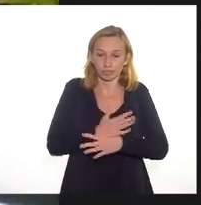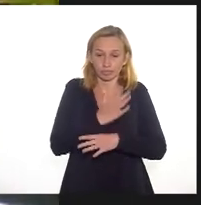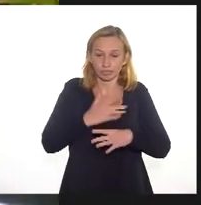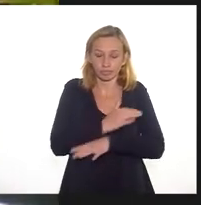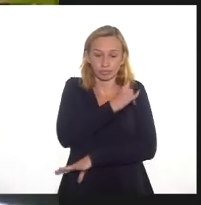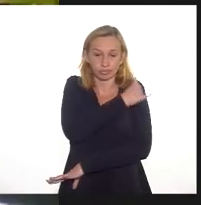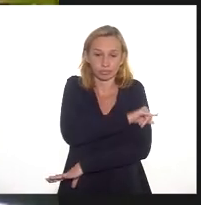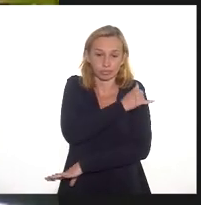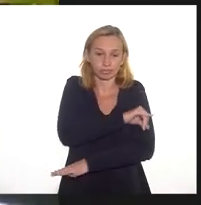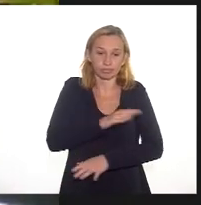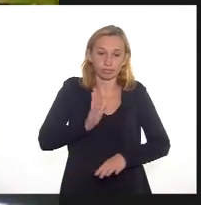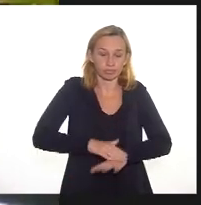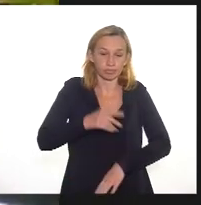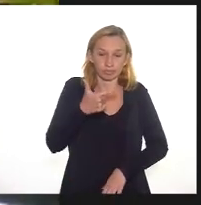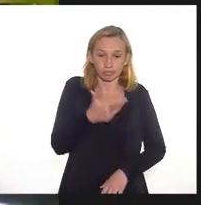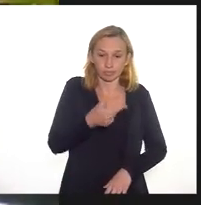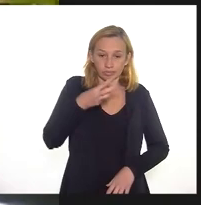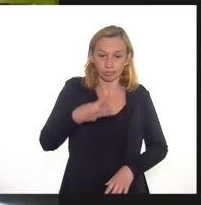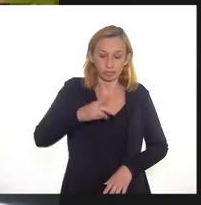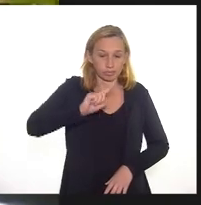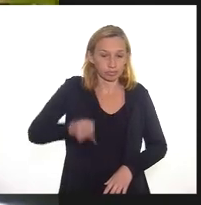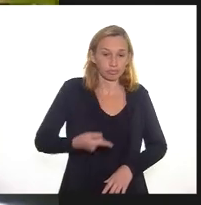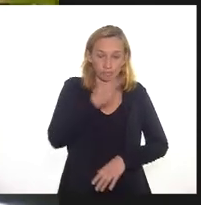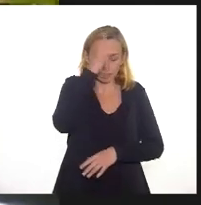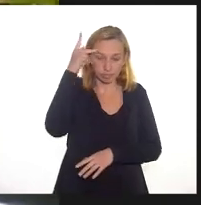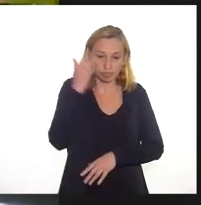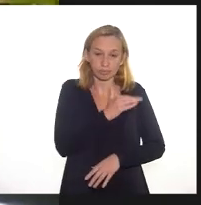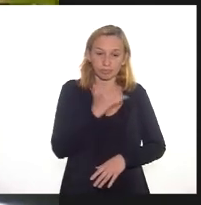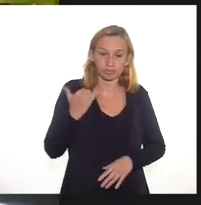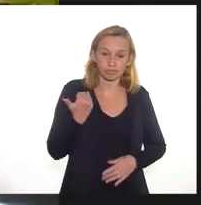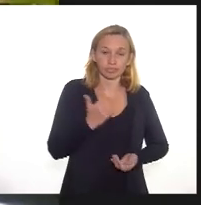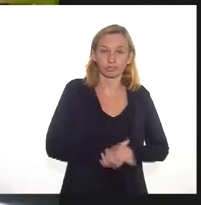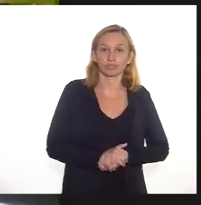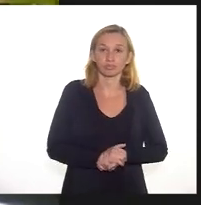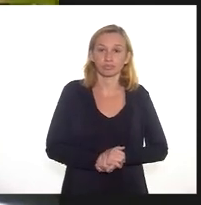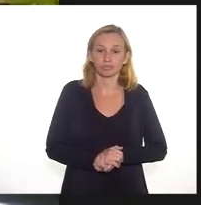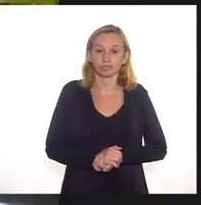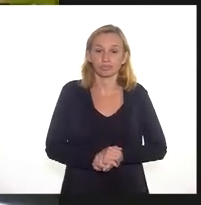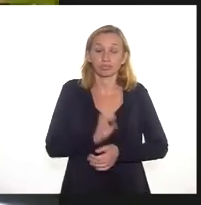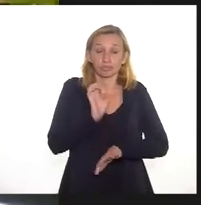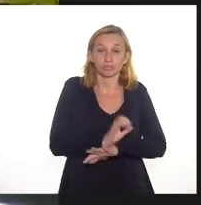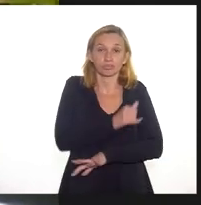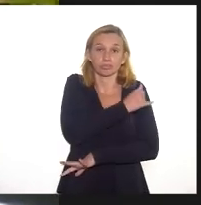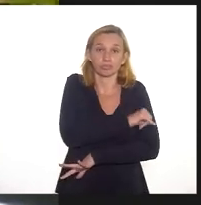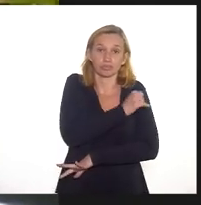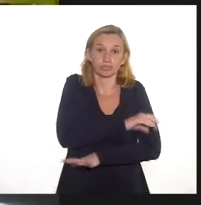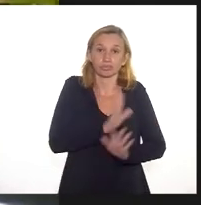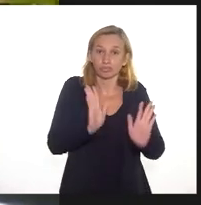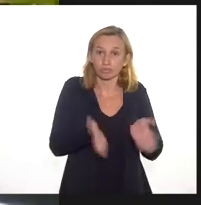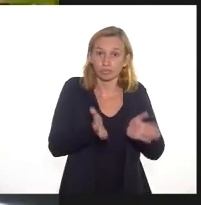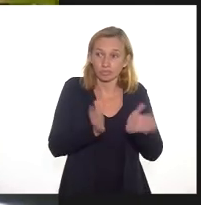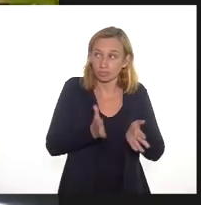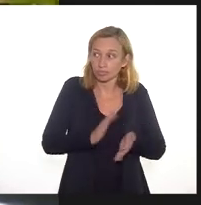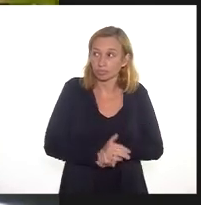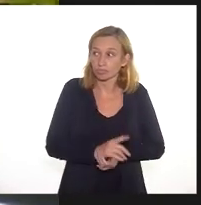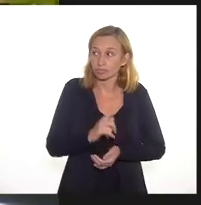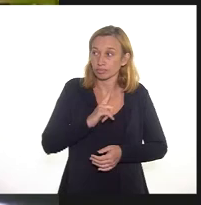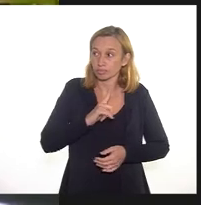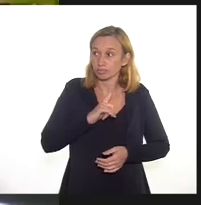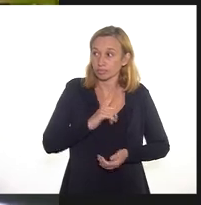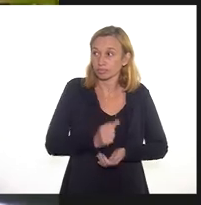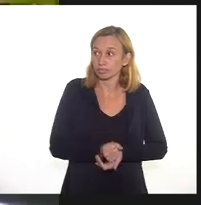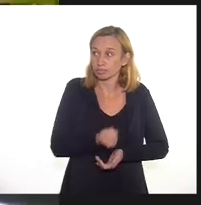Janeiro, são mais de 23 mil pessoas mortas. Ou seja, o Estado do Rio de Janeiro hoje tem a